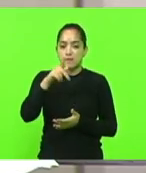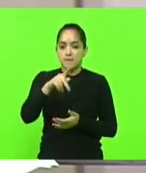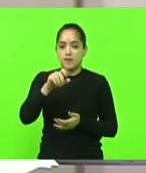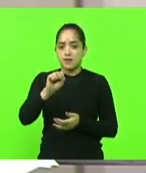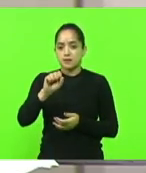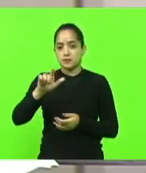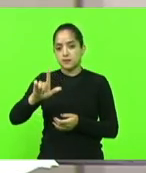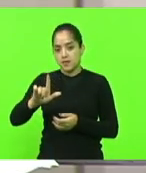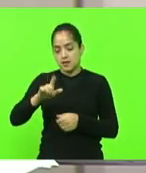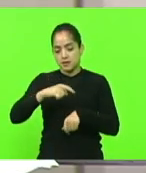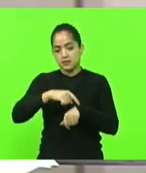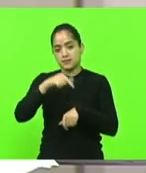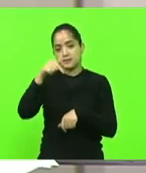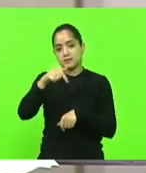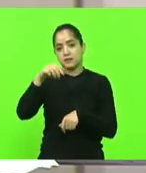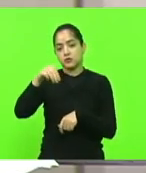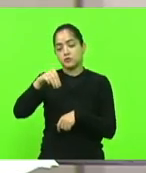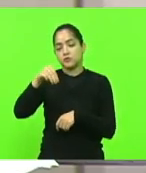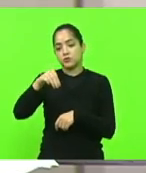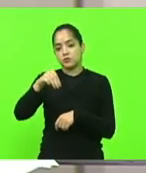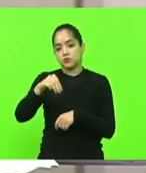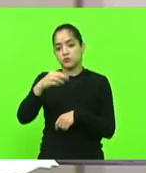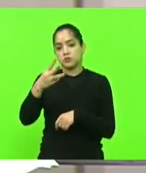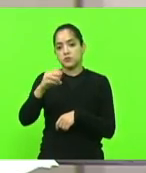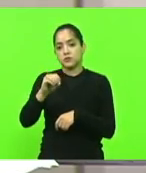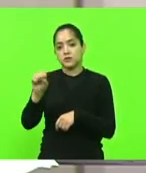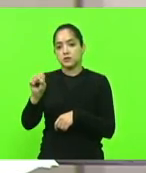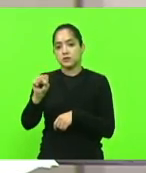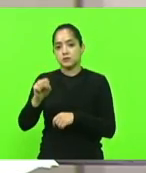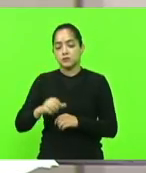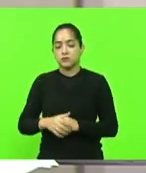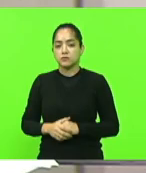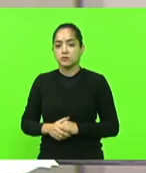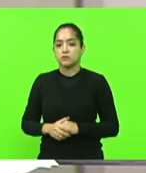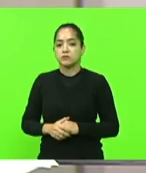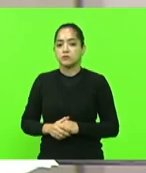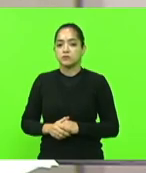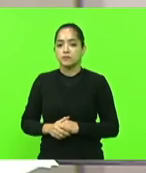PSL, por 7 minutos e 30 segundos.